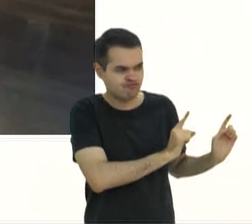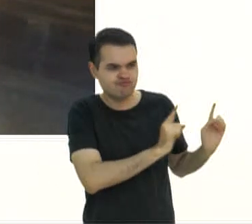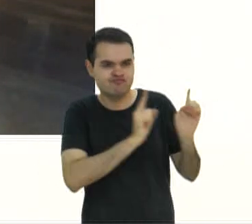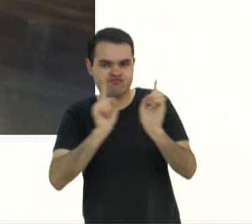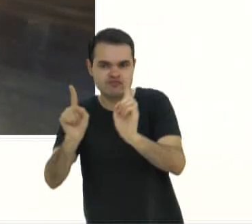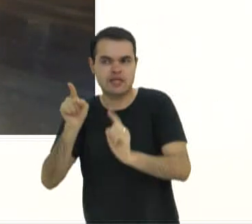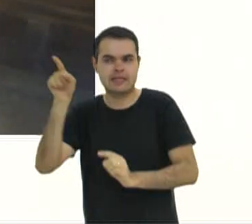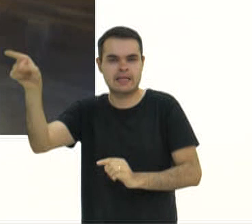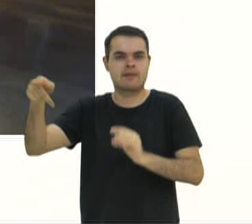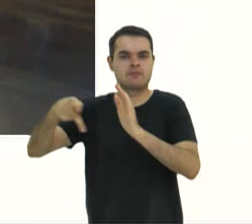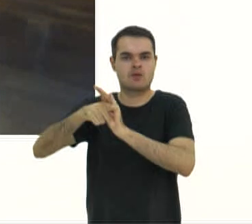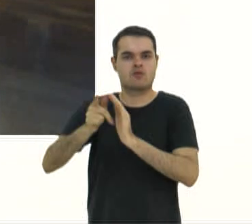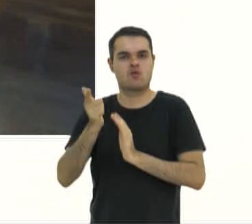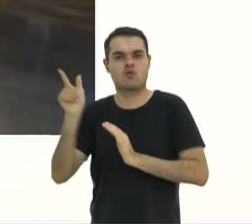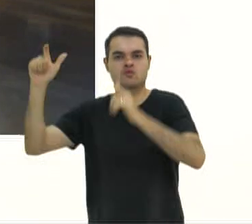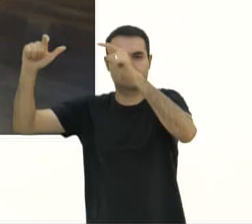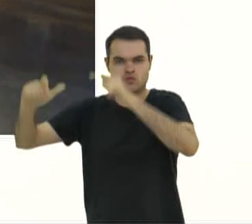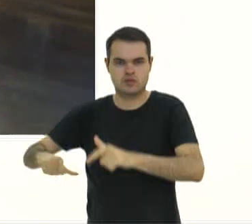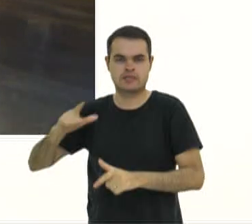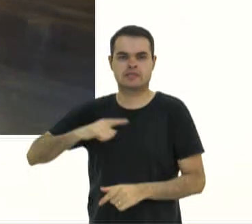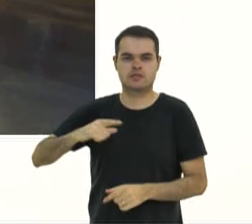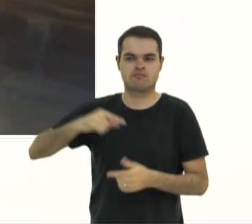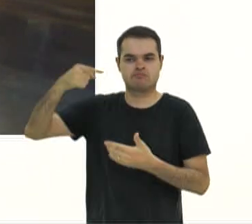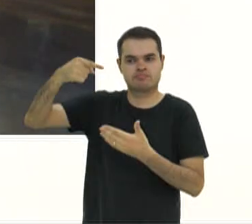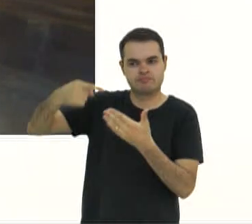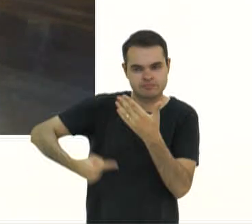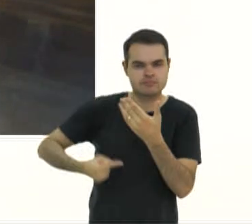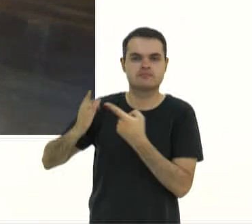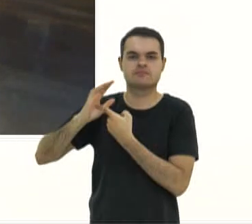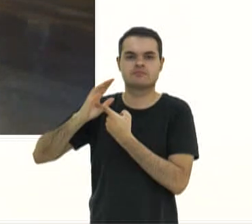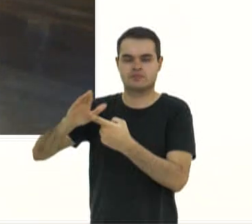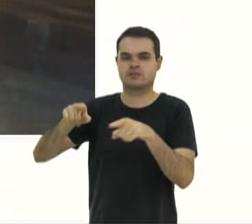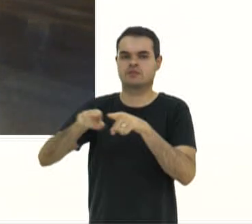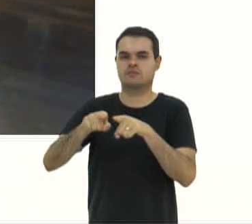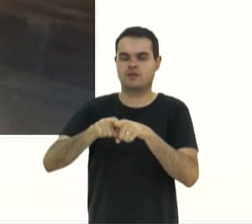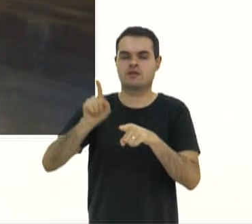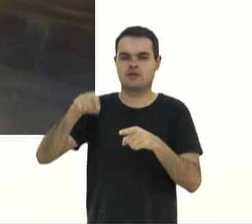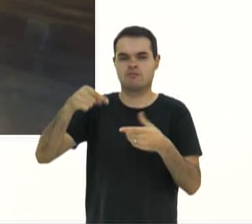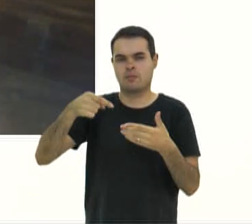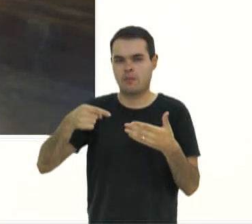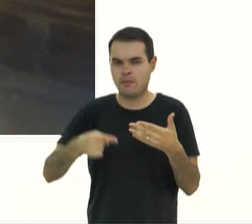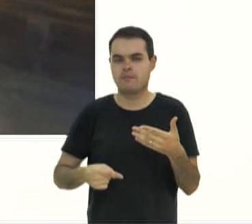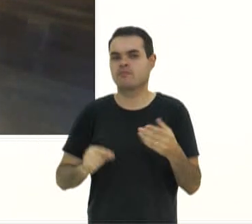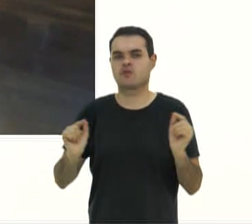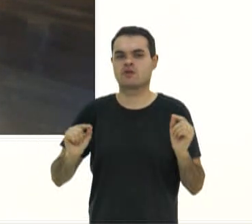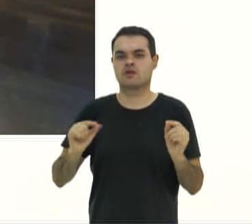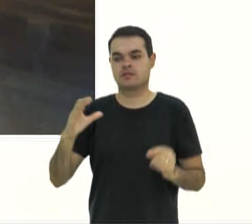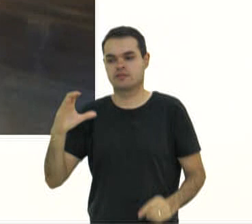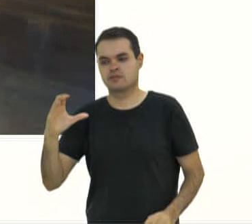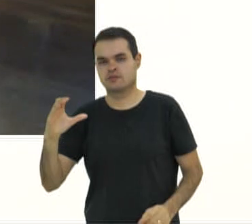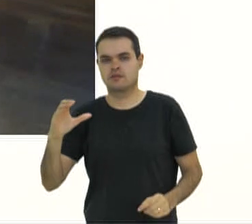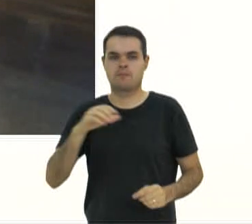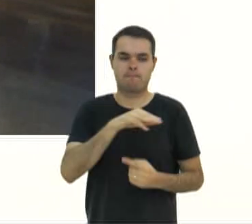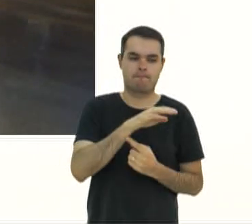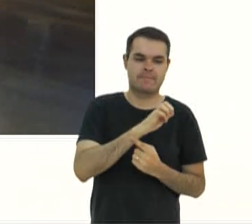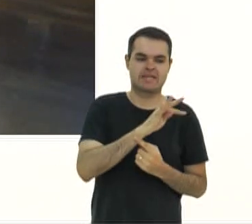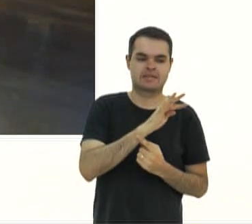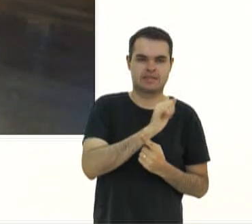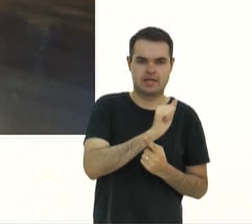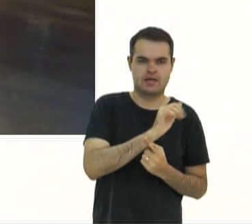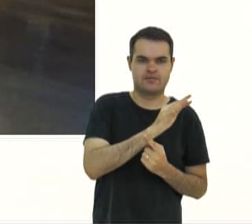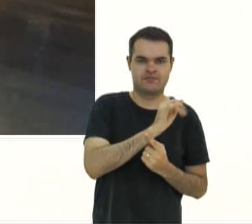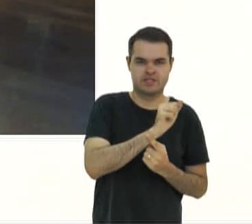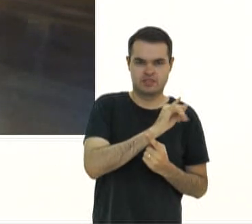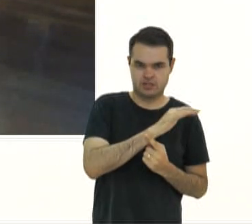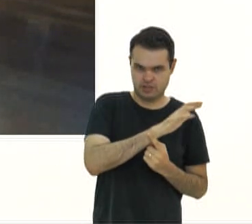pavilhão Cidades, onde nós teremos elementos para a gente trabalhar mais essas questões, tanto científicas quanto metafísicas. Olha, que